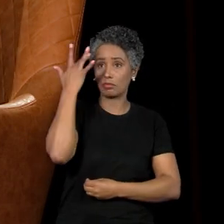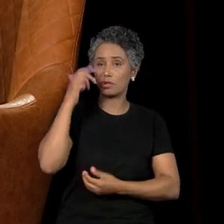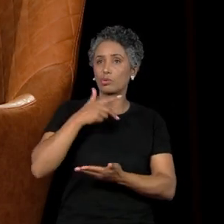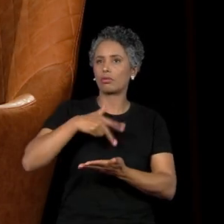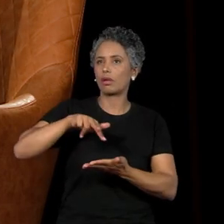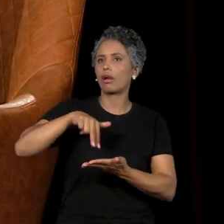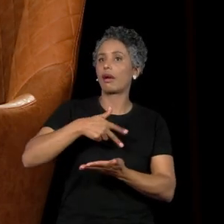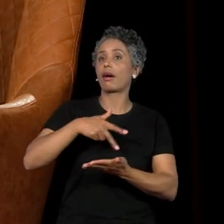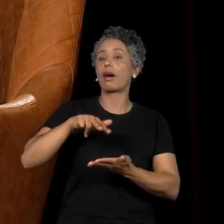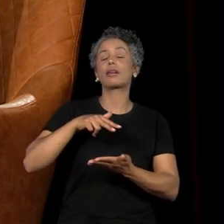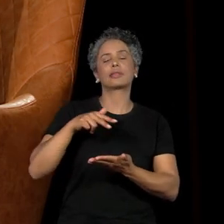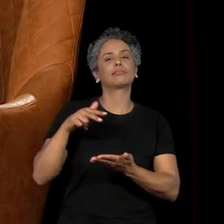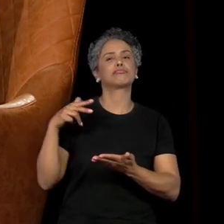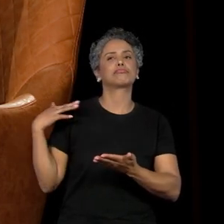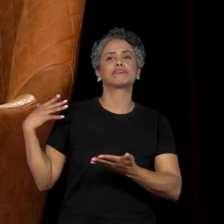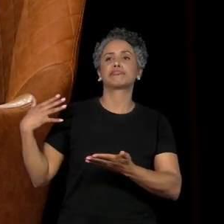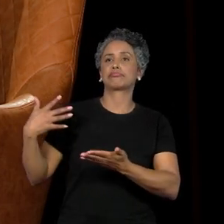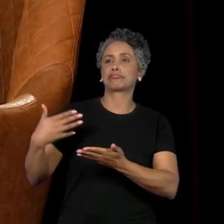chegar...